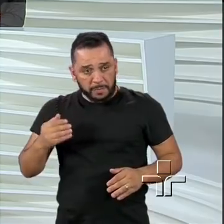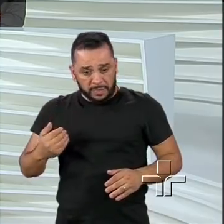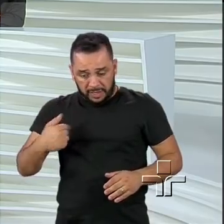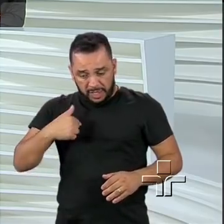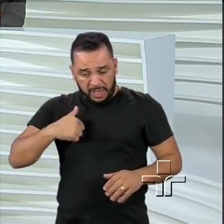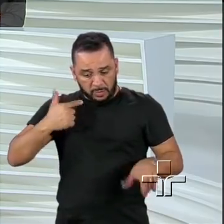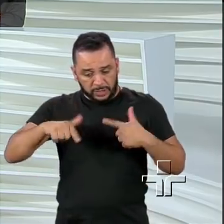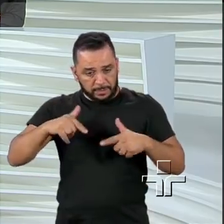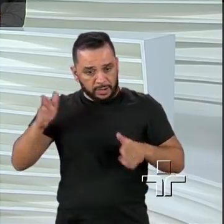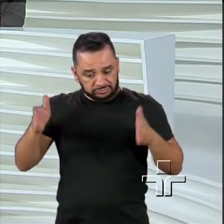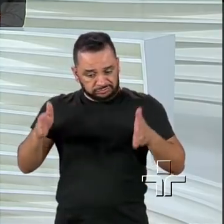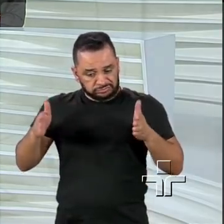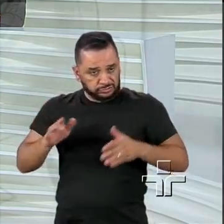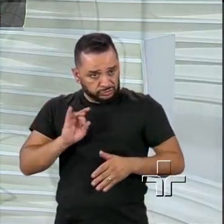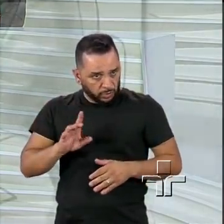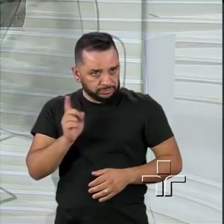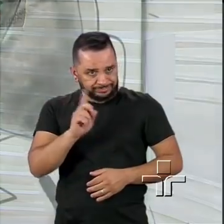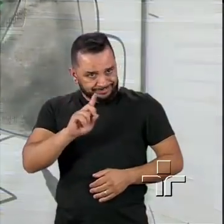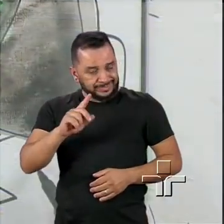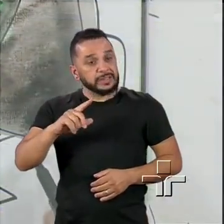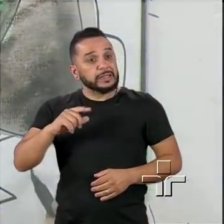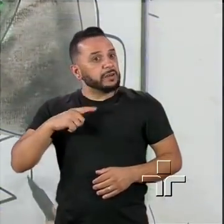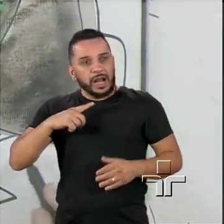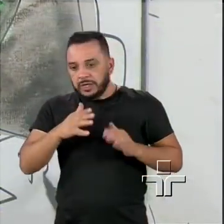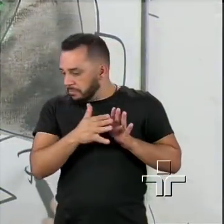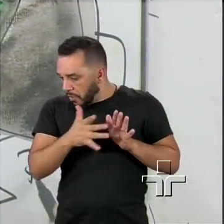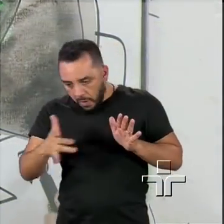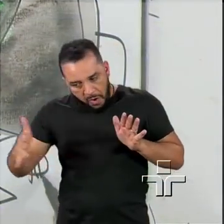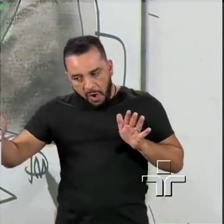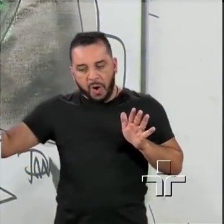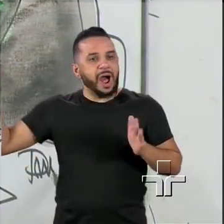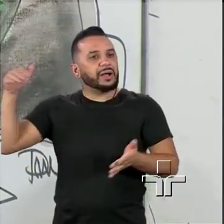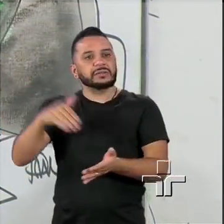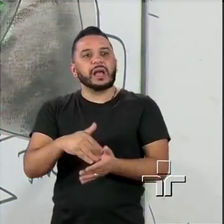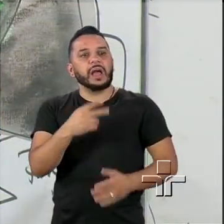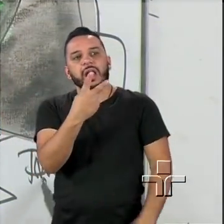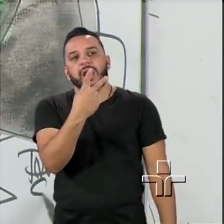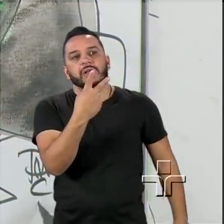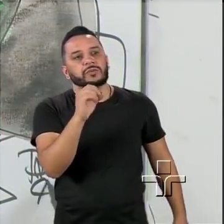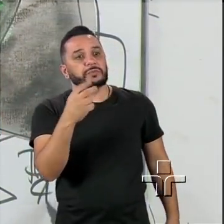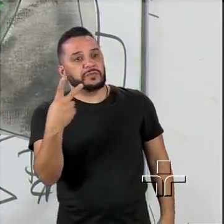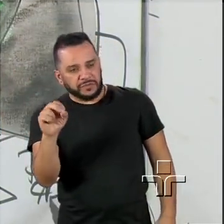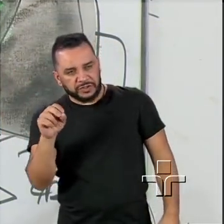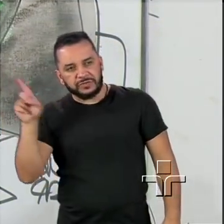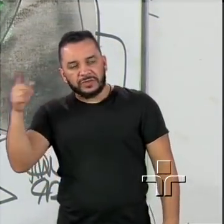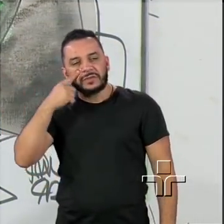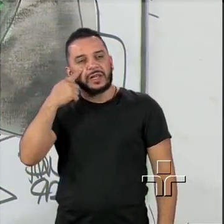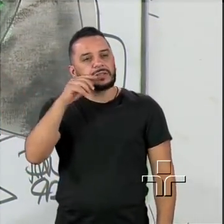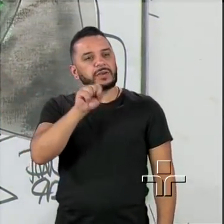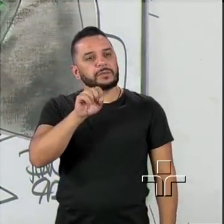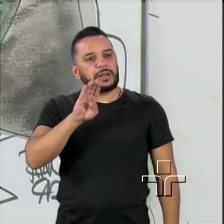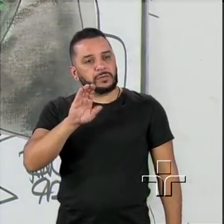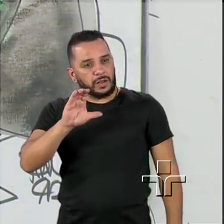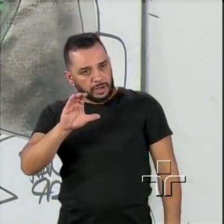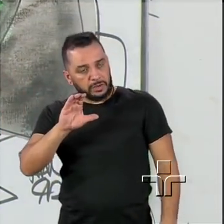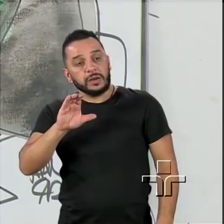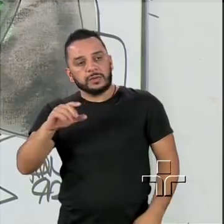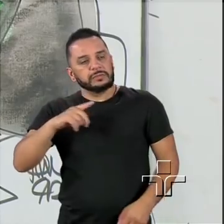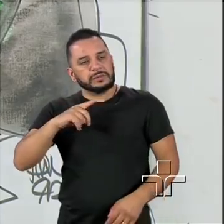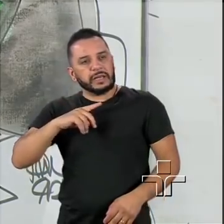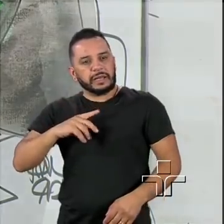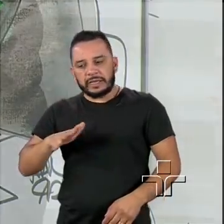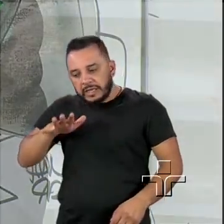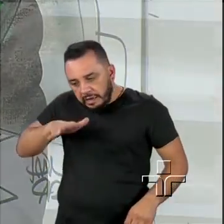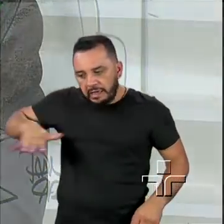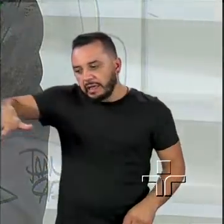passar de 2020 e estava planejado no meu governo. Ou seja, você pode olhar em São Bernardo, de leste a oeste, norte a sul